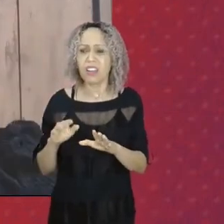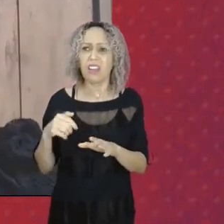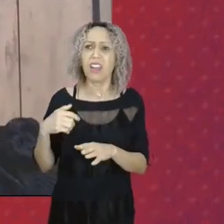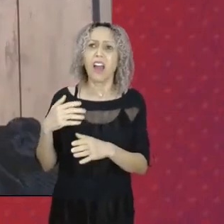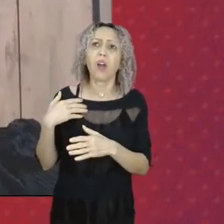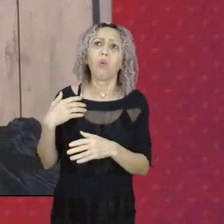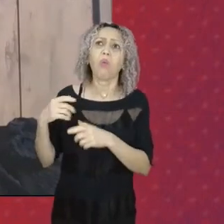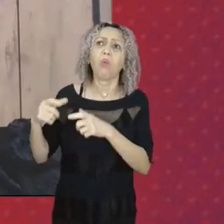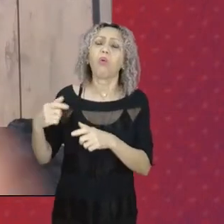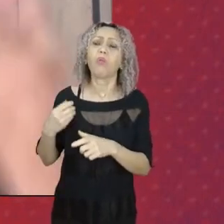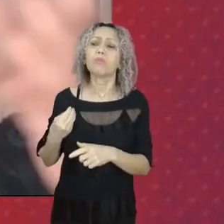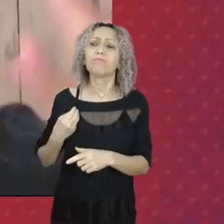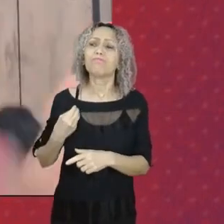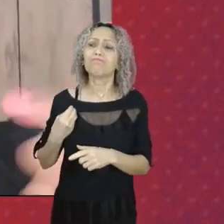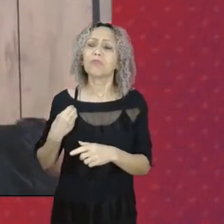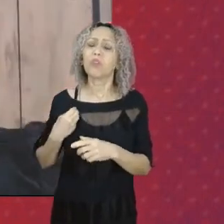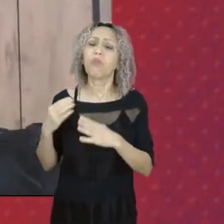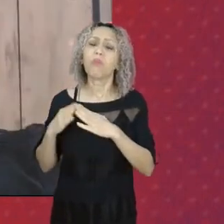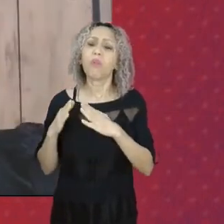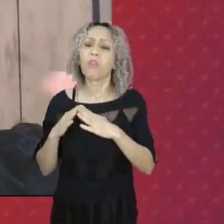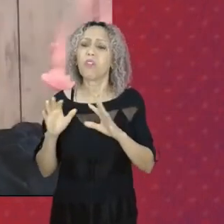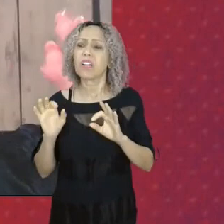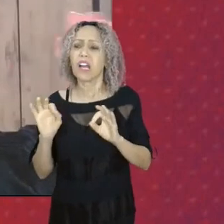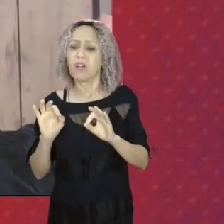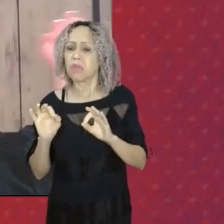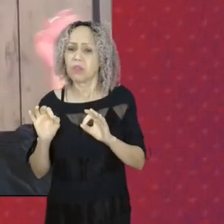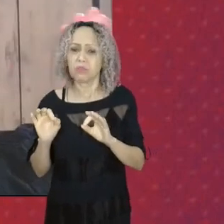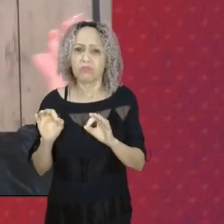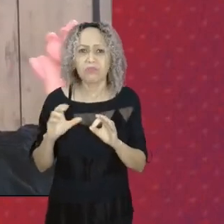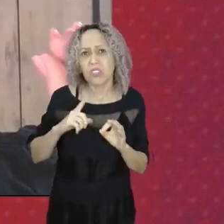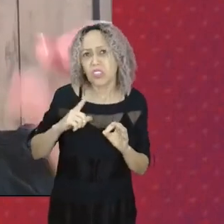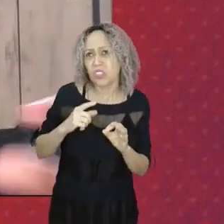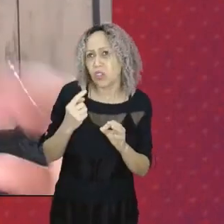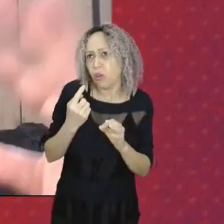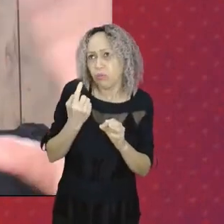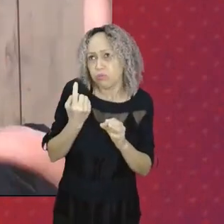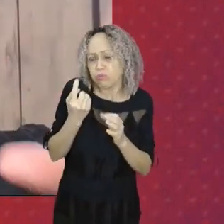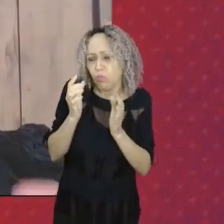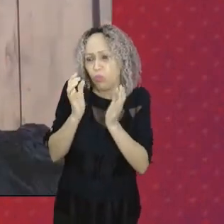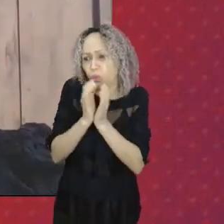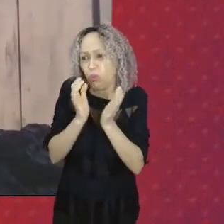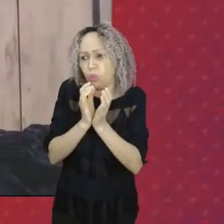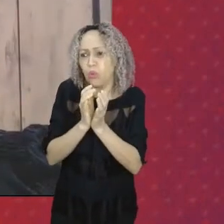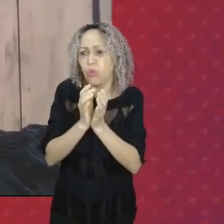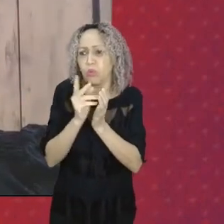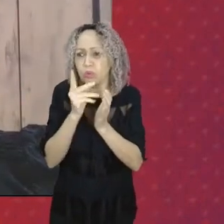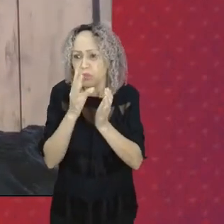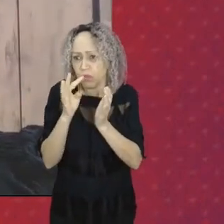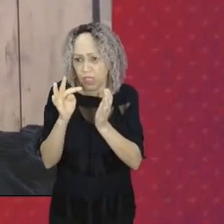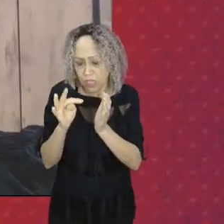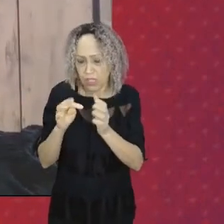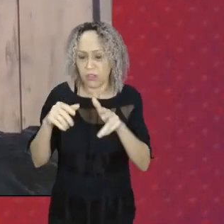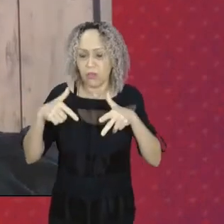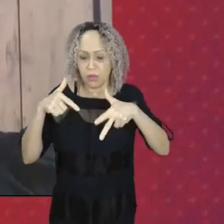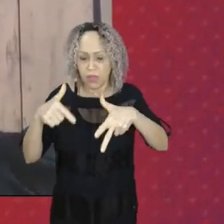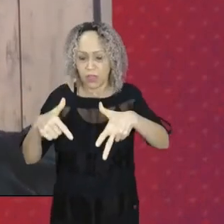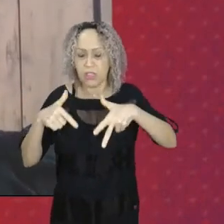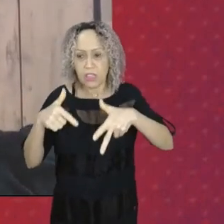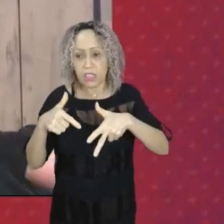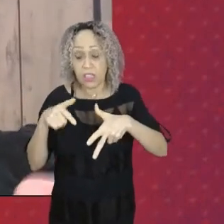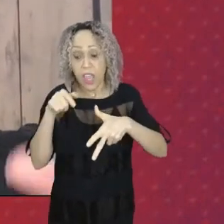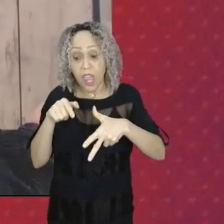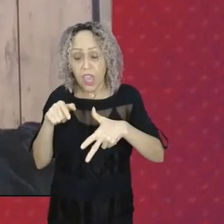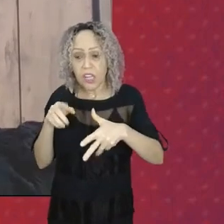coletivo, nada disso. Tinha o quê? Um grupo de militantes petistas que se reuniam com 2 vereadores na